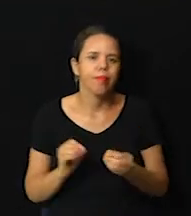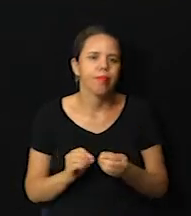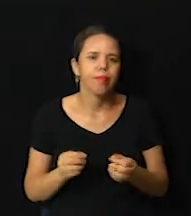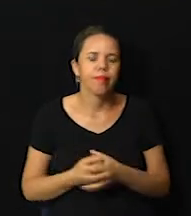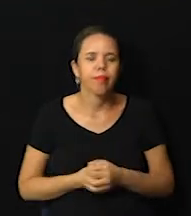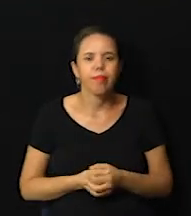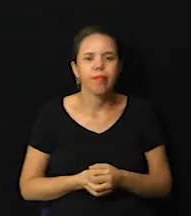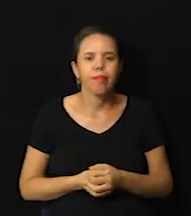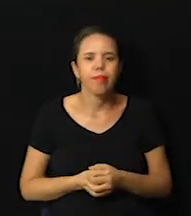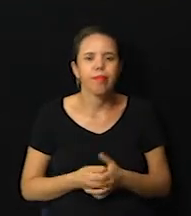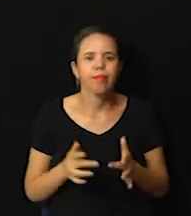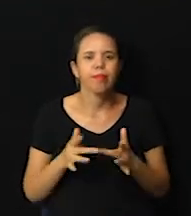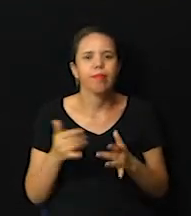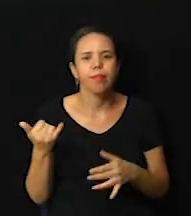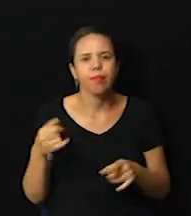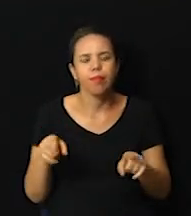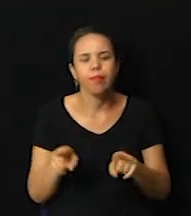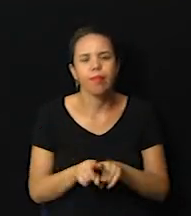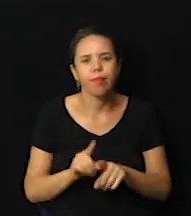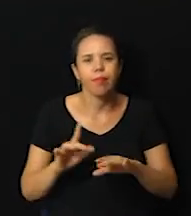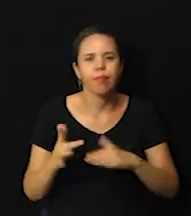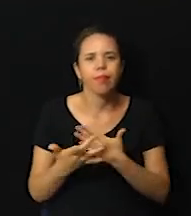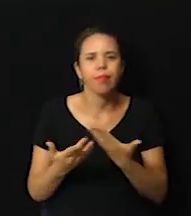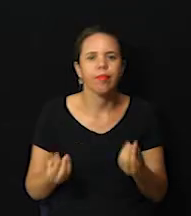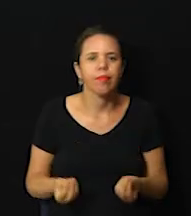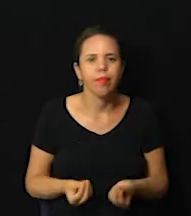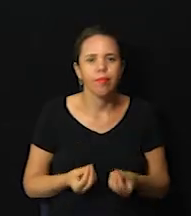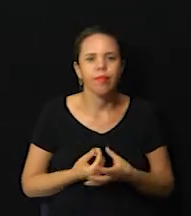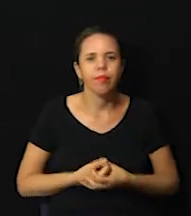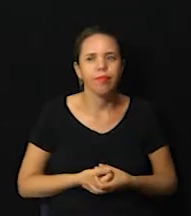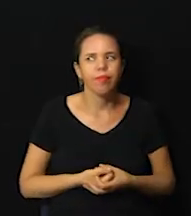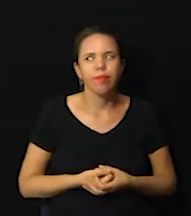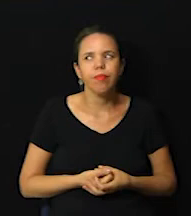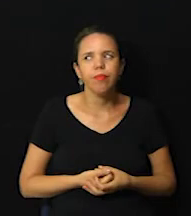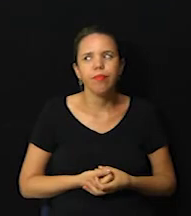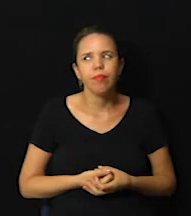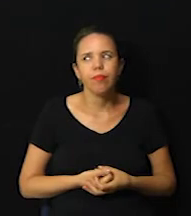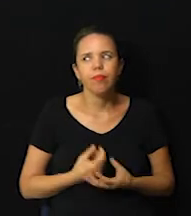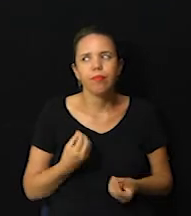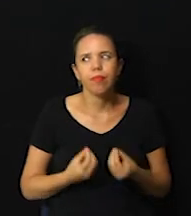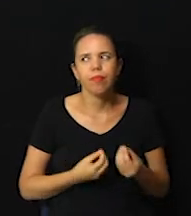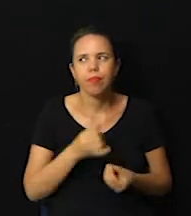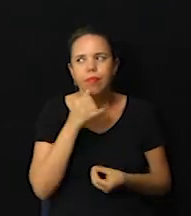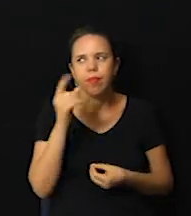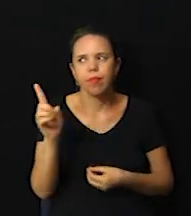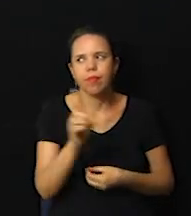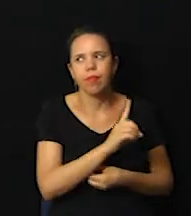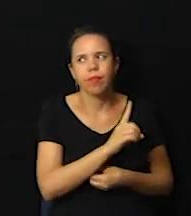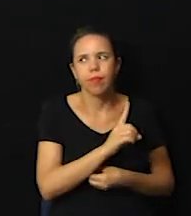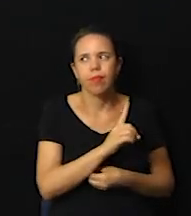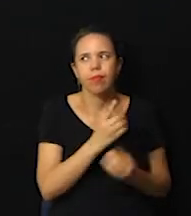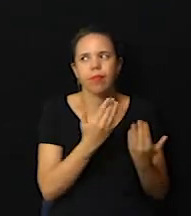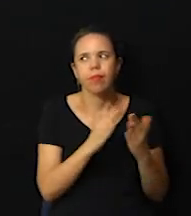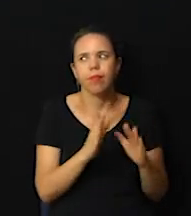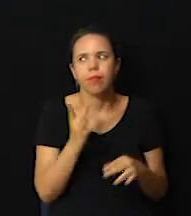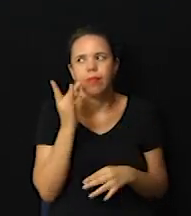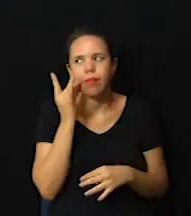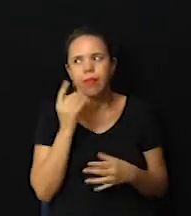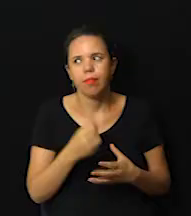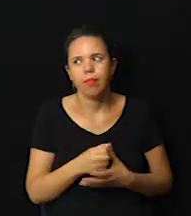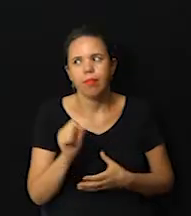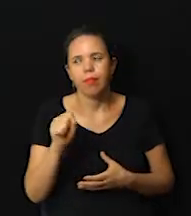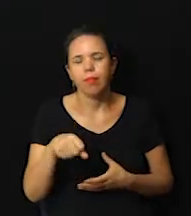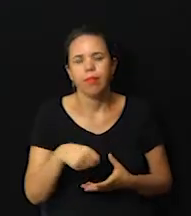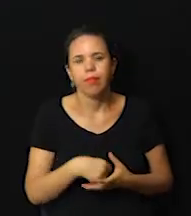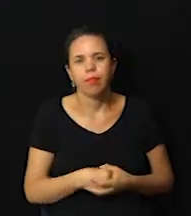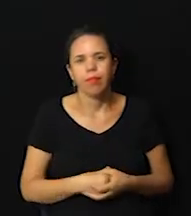fica? Entre em contato também por redes sociais, pode ir aí na porta.